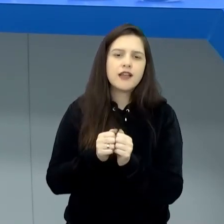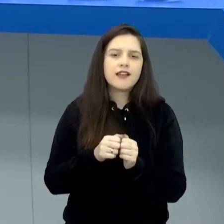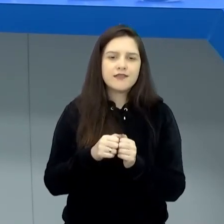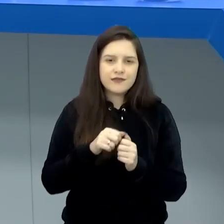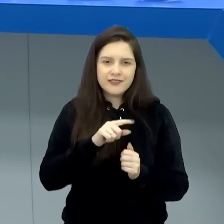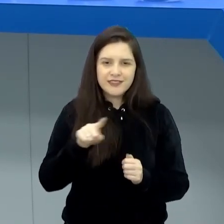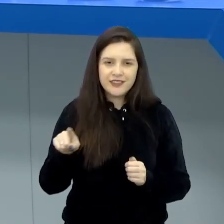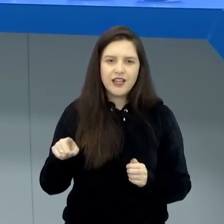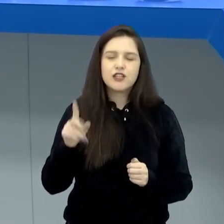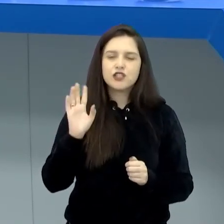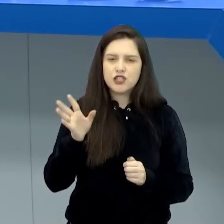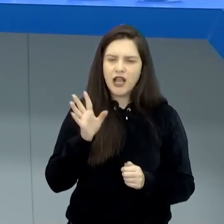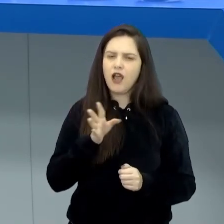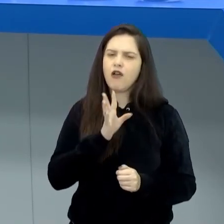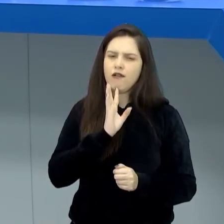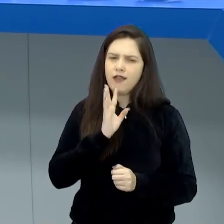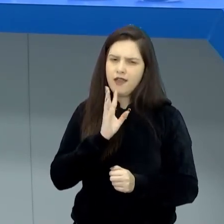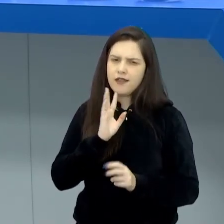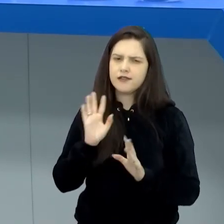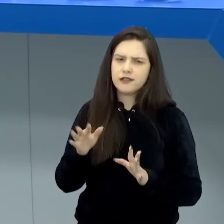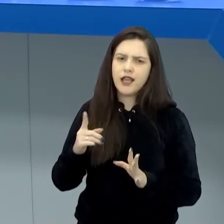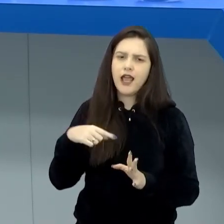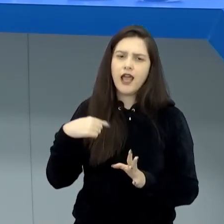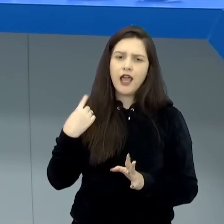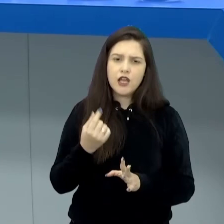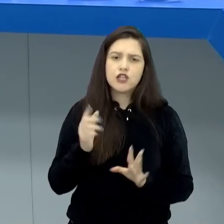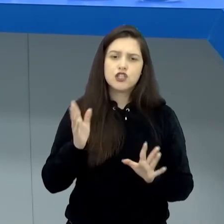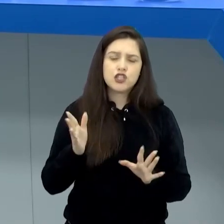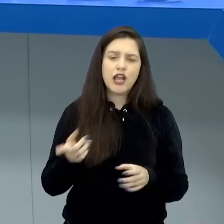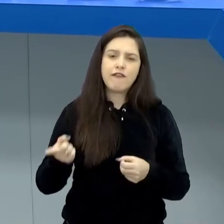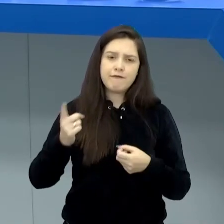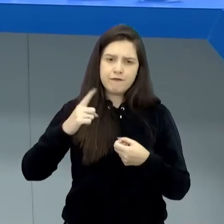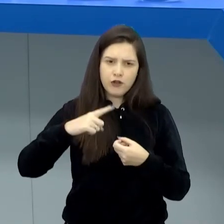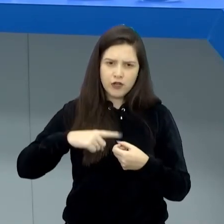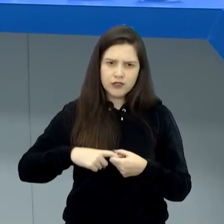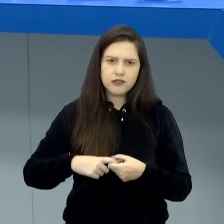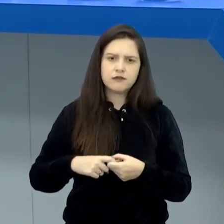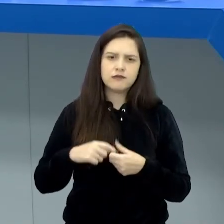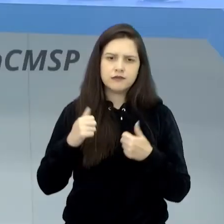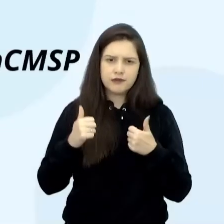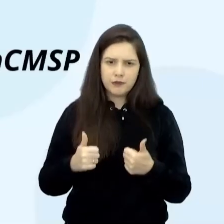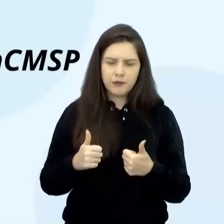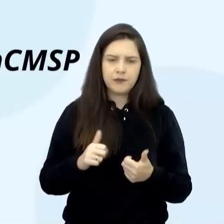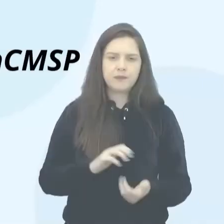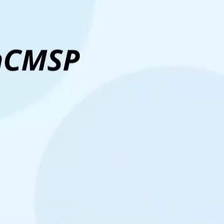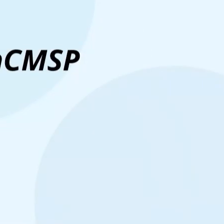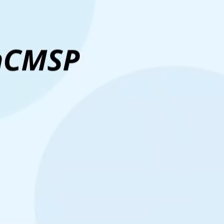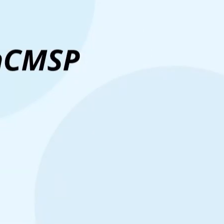vinheta que vocês já conhecem e a gente então já volta, pode rodar a vinheta.